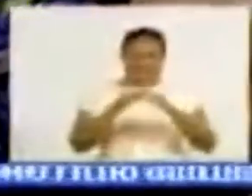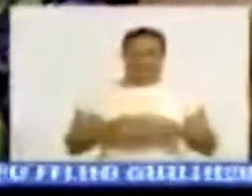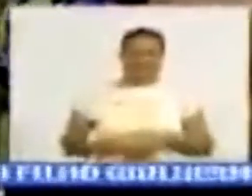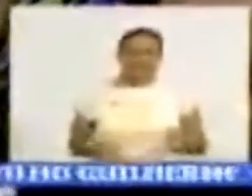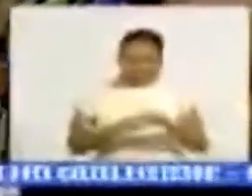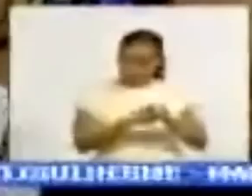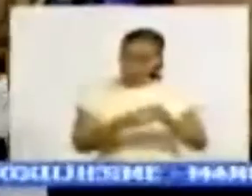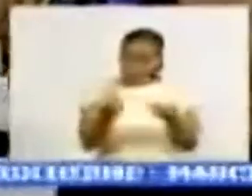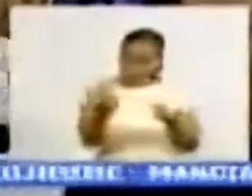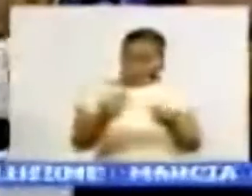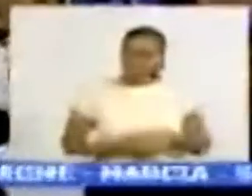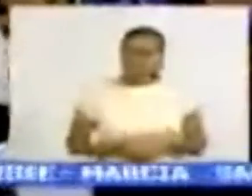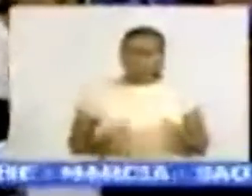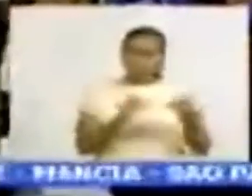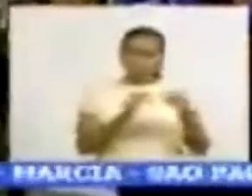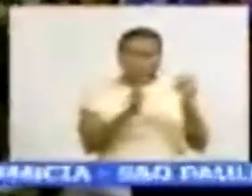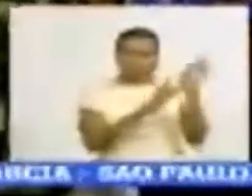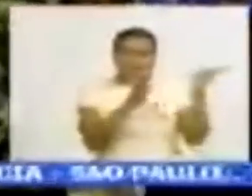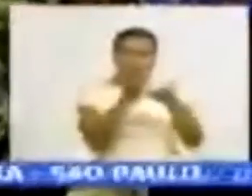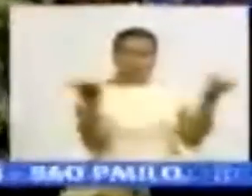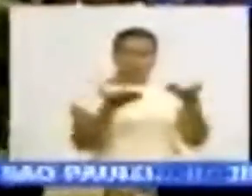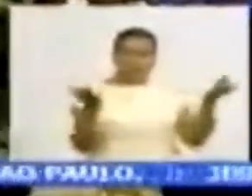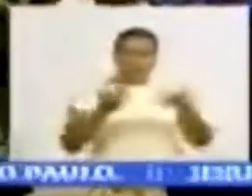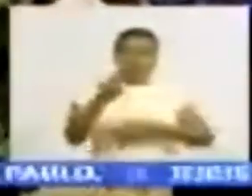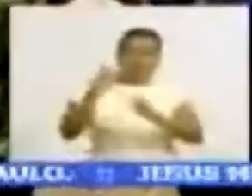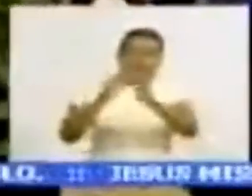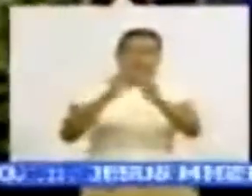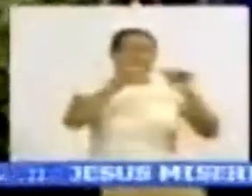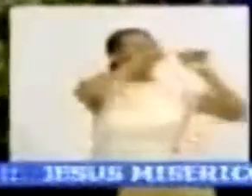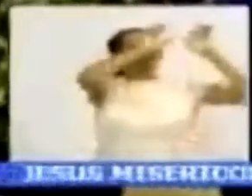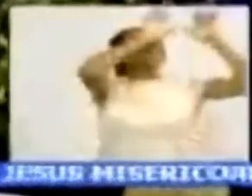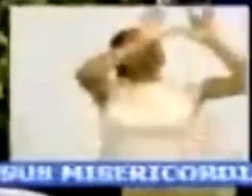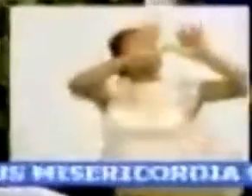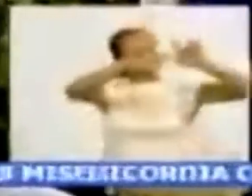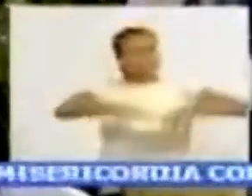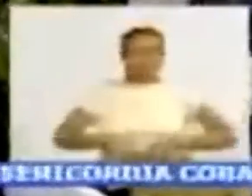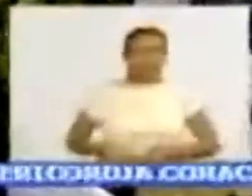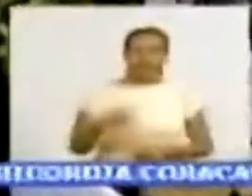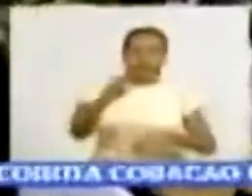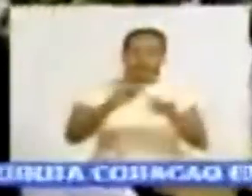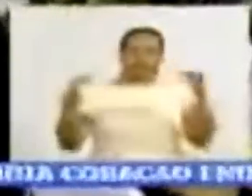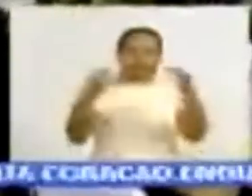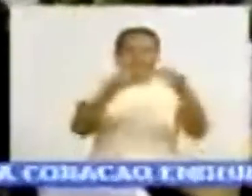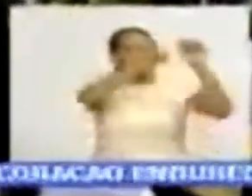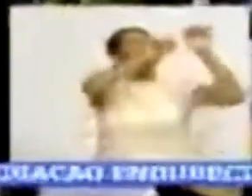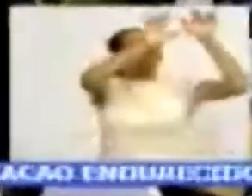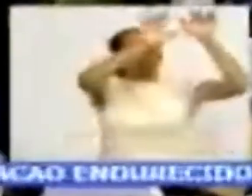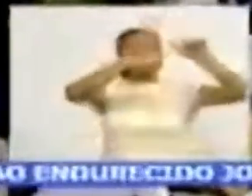casa, peça que Jesus venha agora abençoar a sua casa, a sua